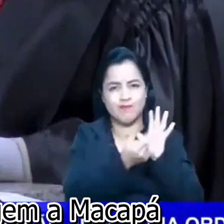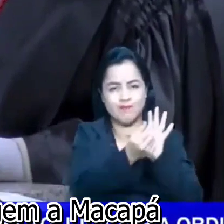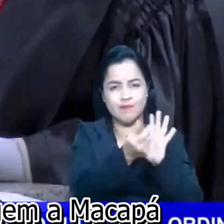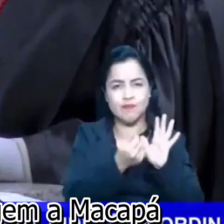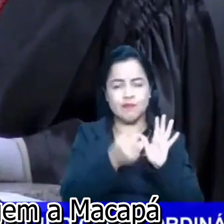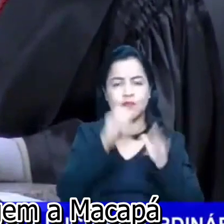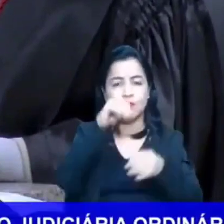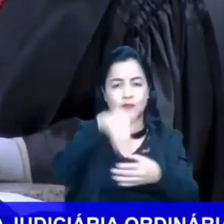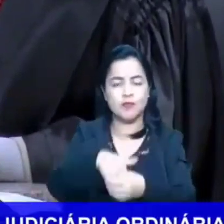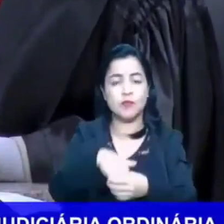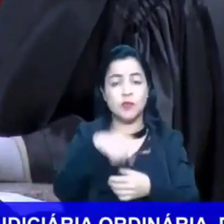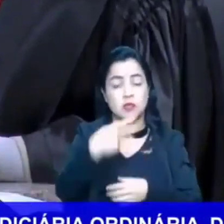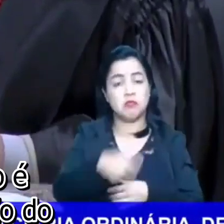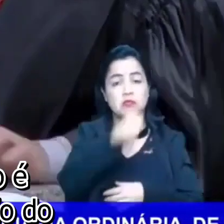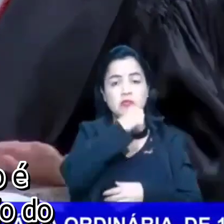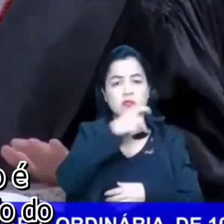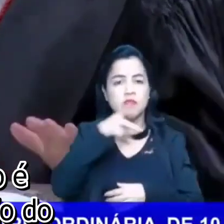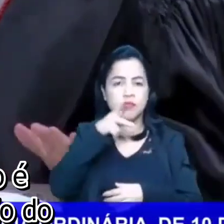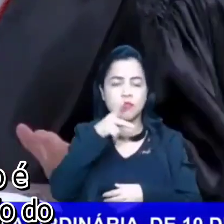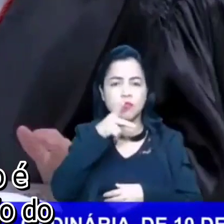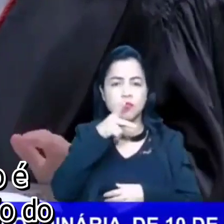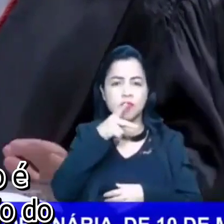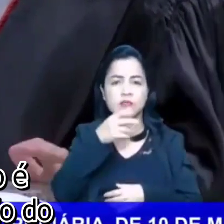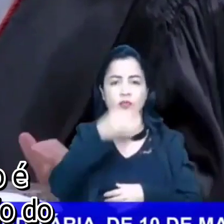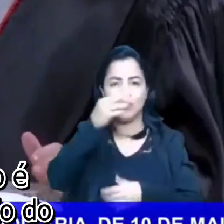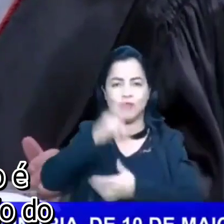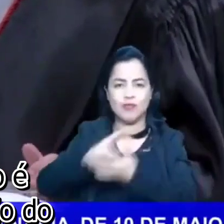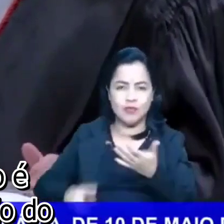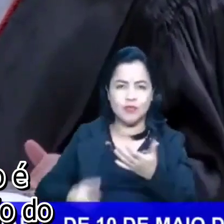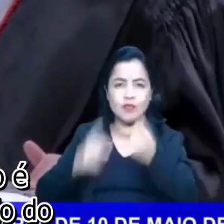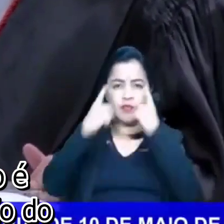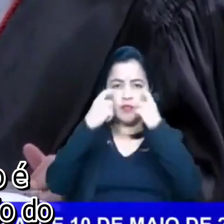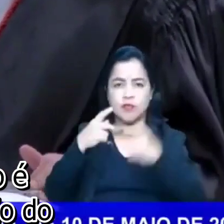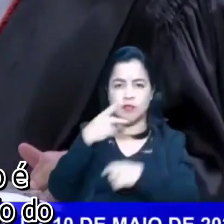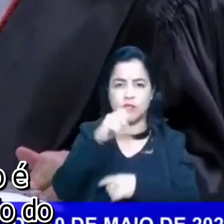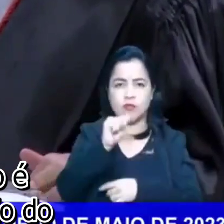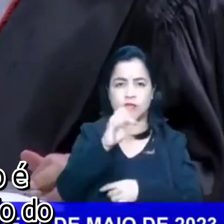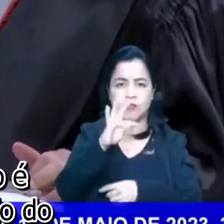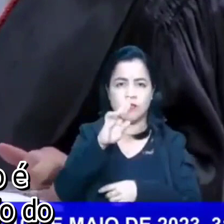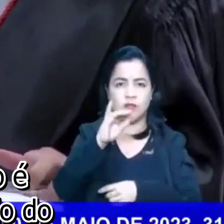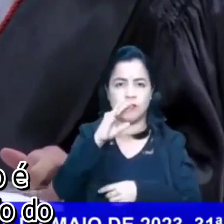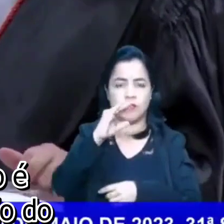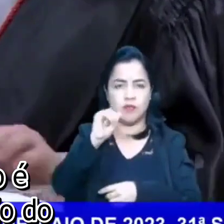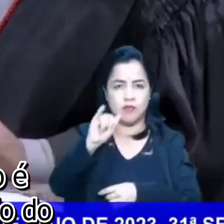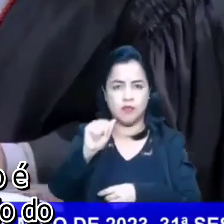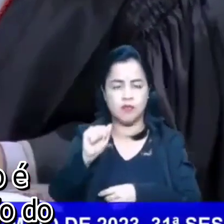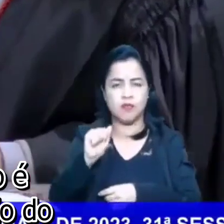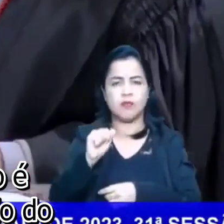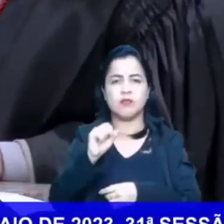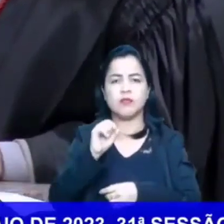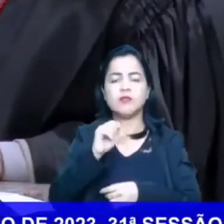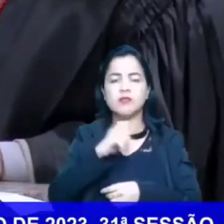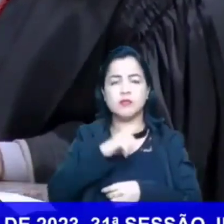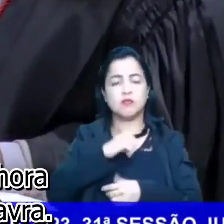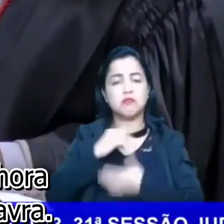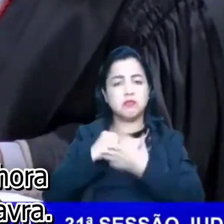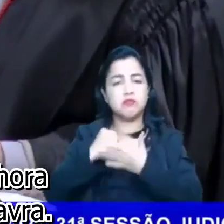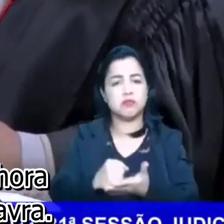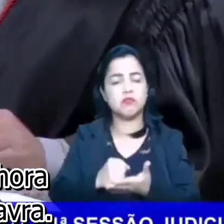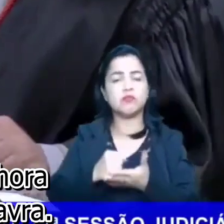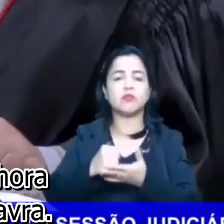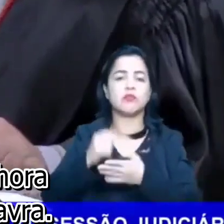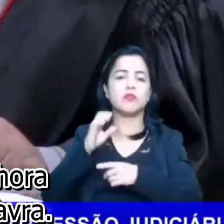a origem é Macapá, o relator é Vossa Excelência, interessado é Patrícia Limas Ferraz e haverá sustentação